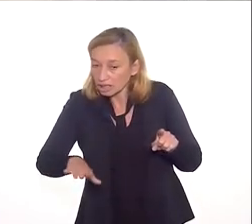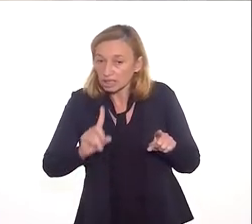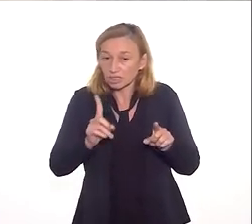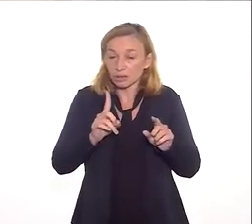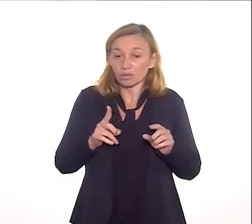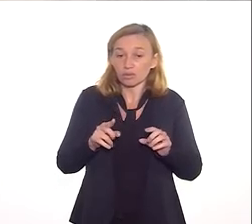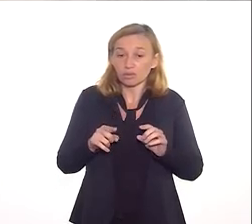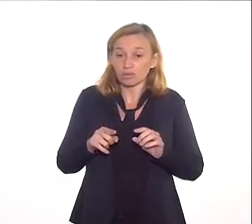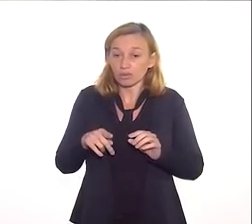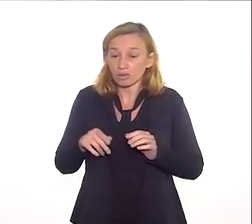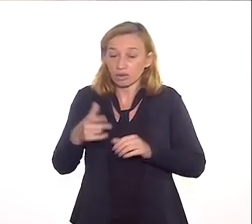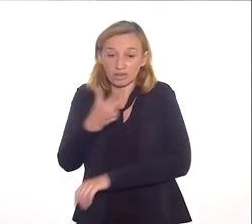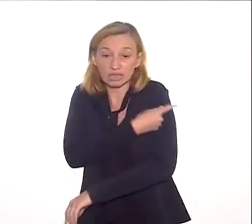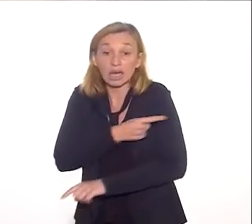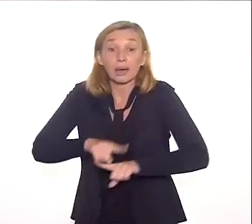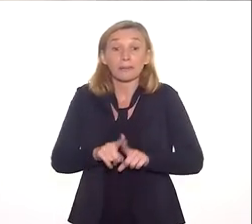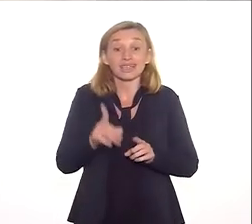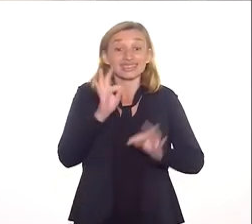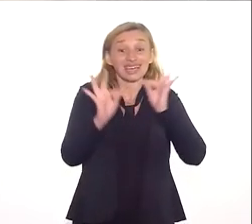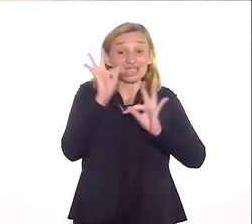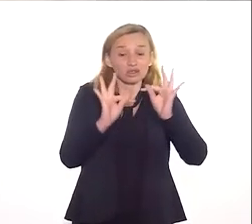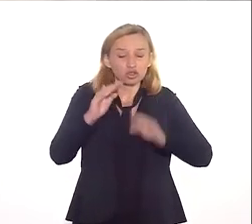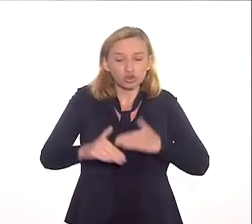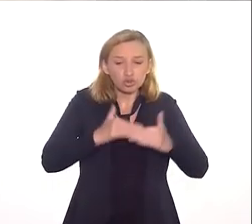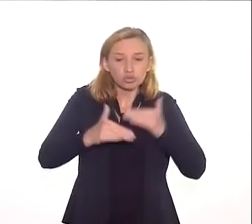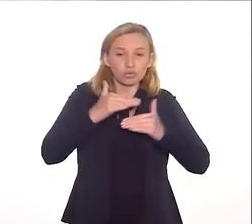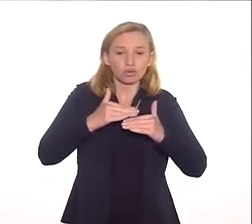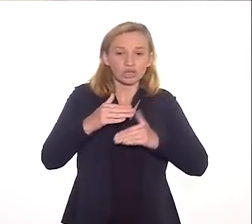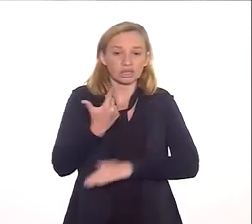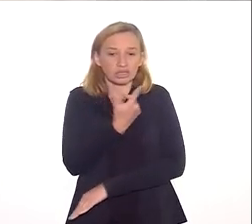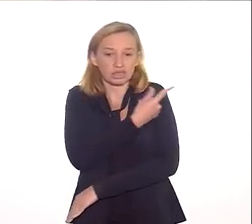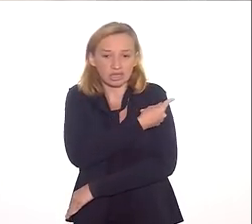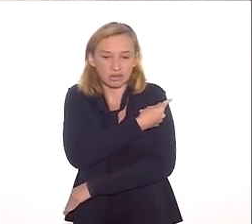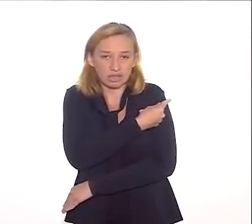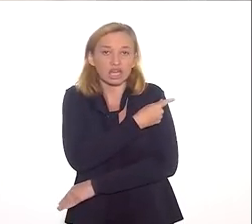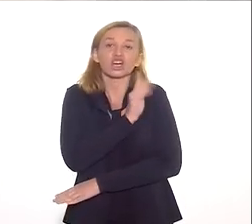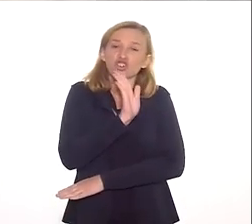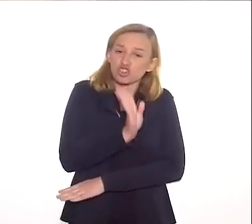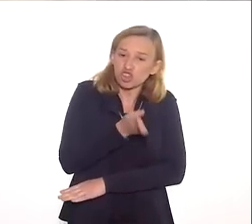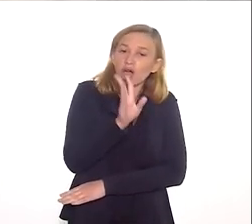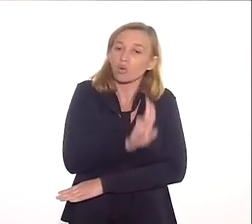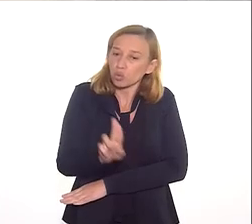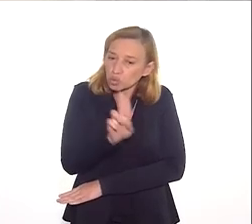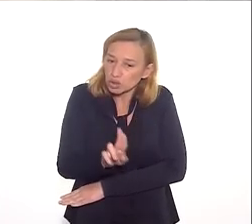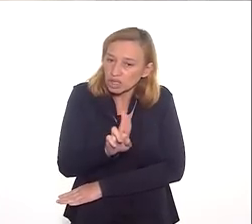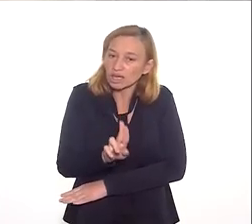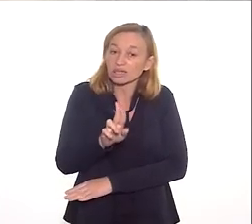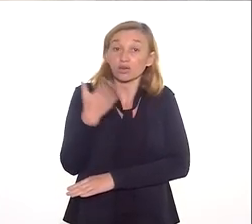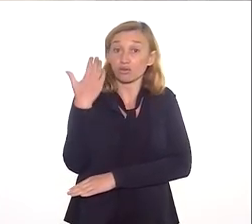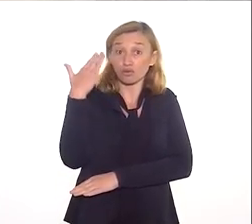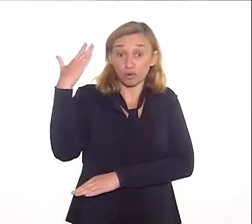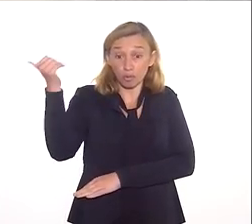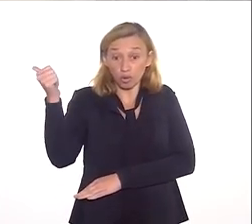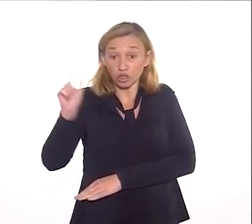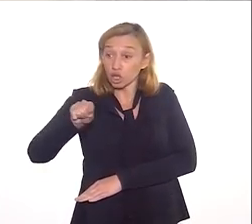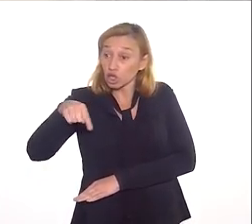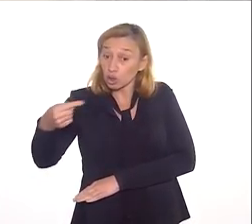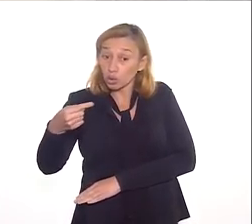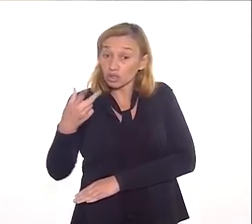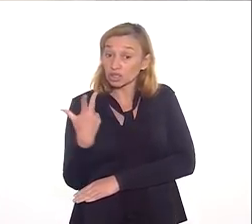foi contemplado. Mas como as tecnologias para o desenvolvimento dessas vacinas já foram usadas com muito